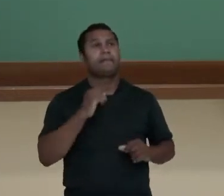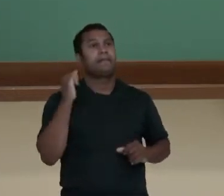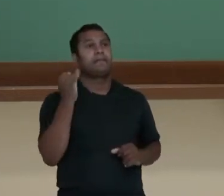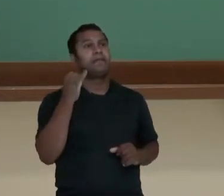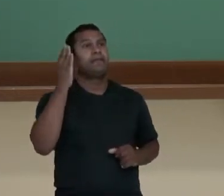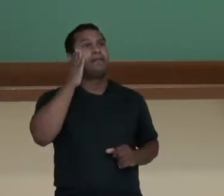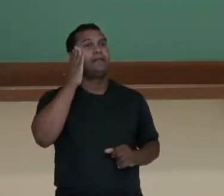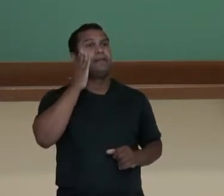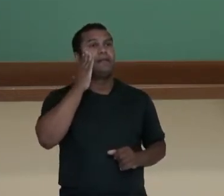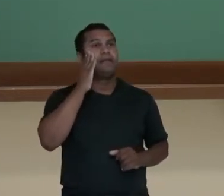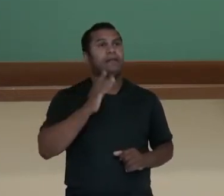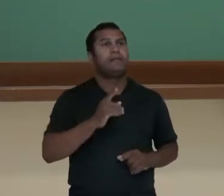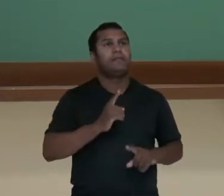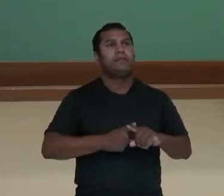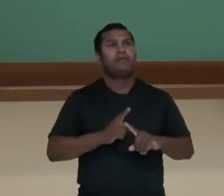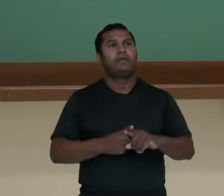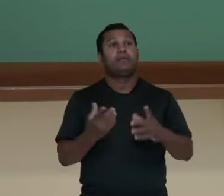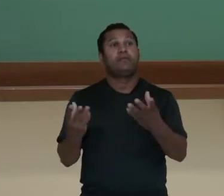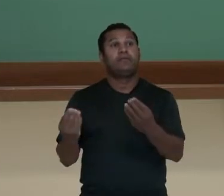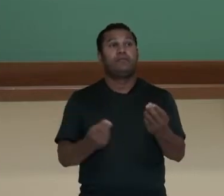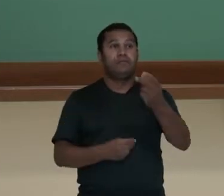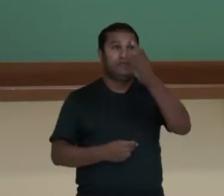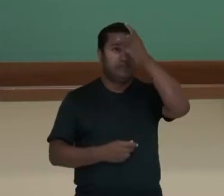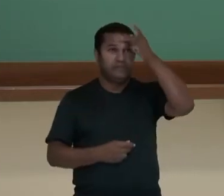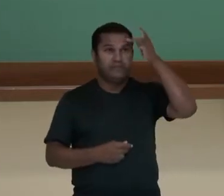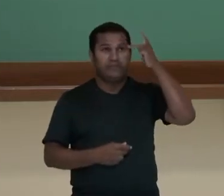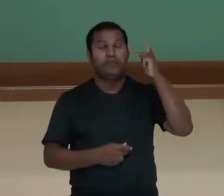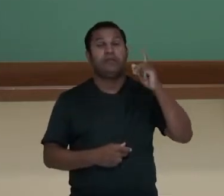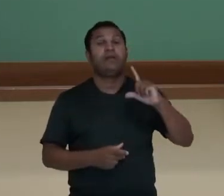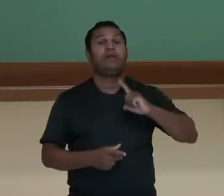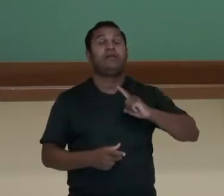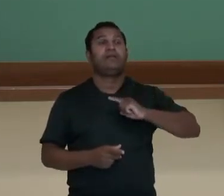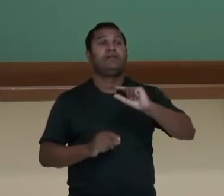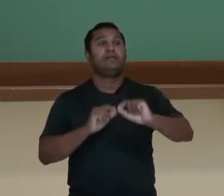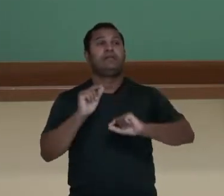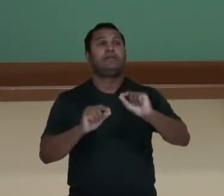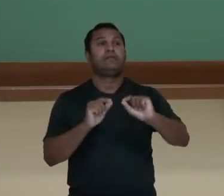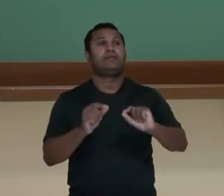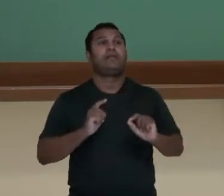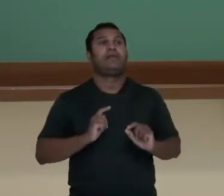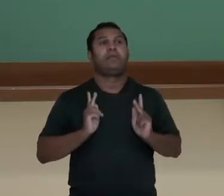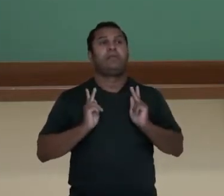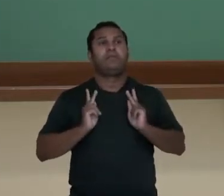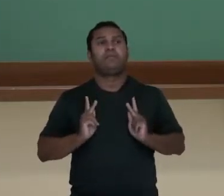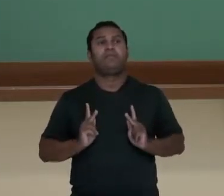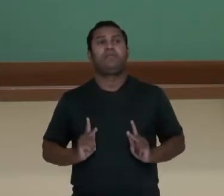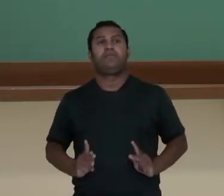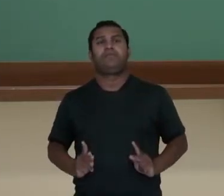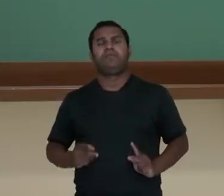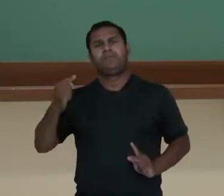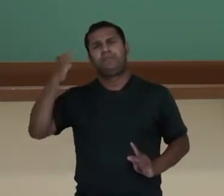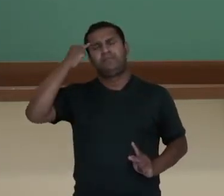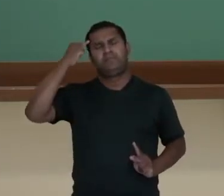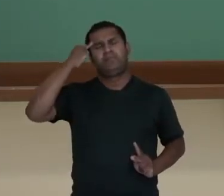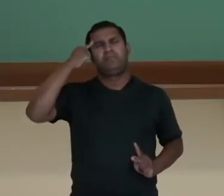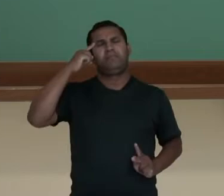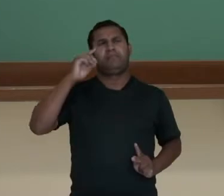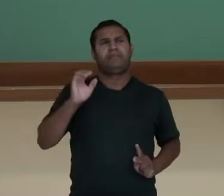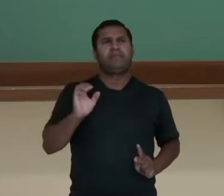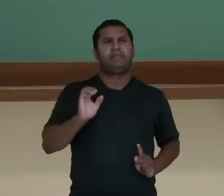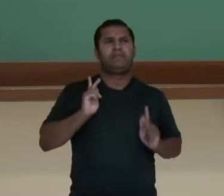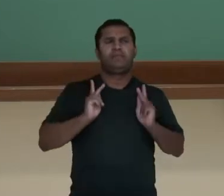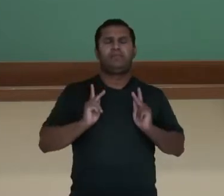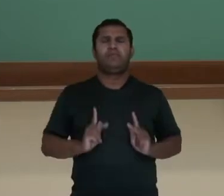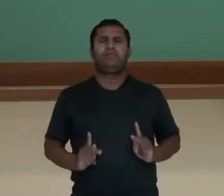né, não só na sociedade de hoje, nessas relações que nós temos, que é essa postura etnocêntrica. E